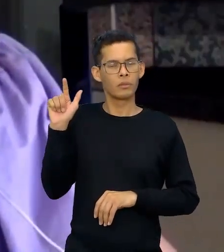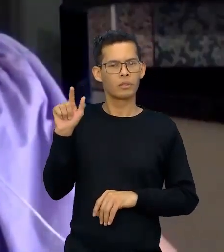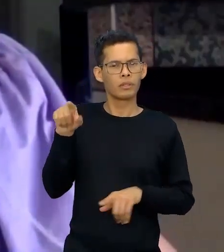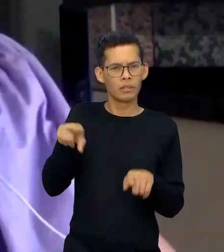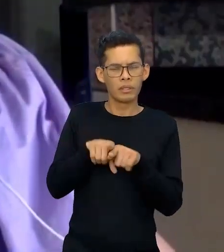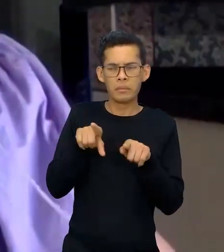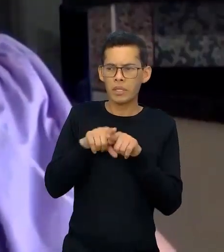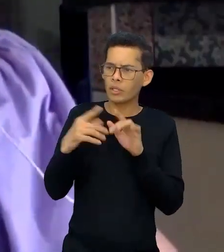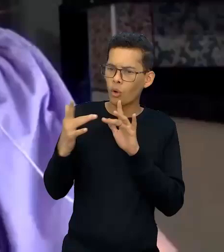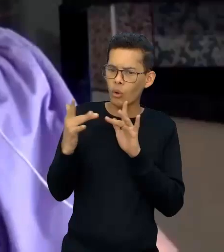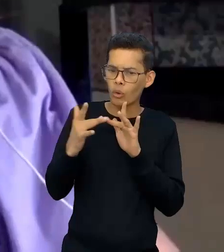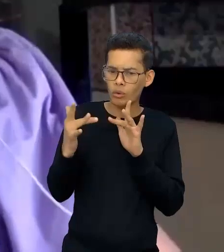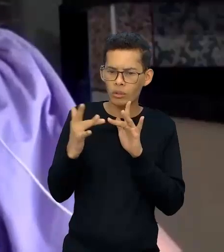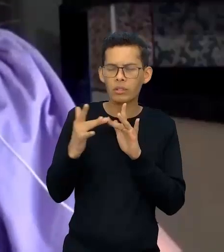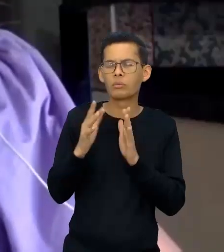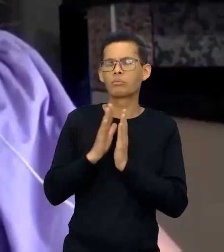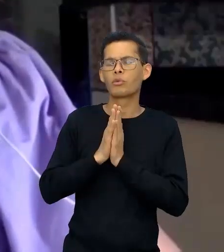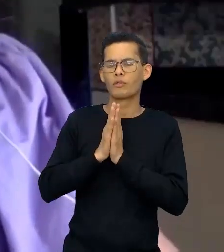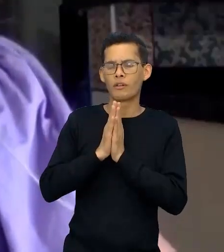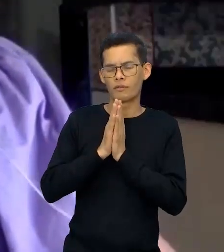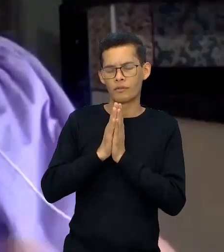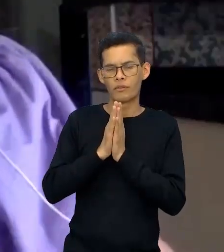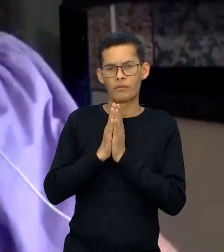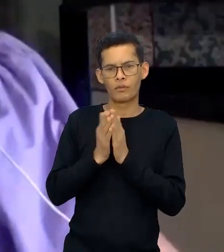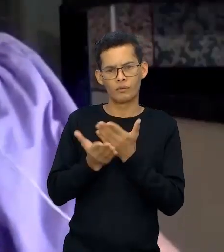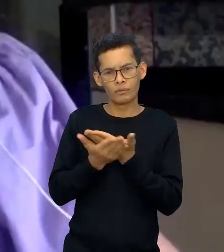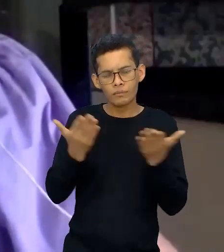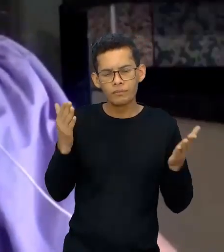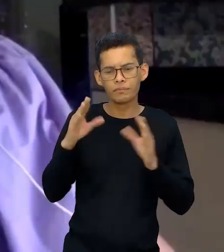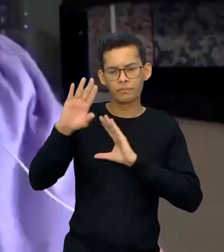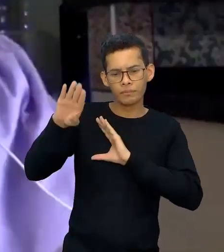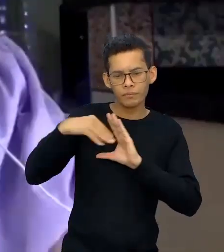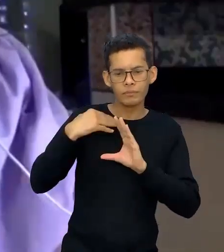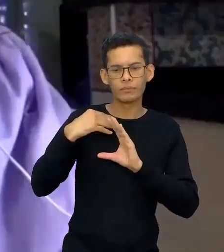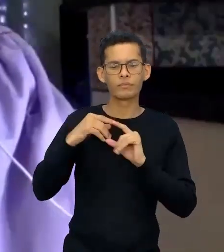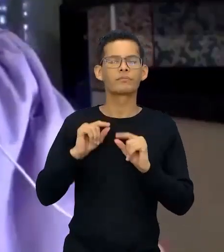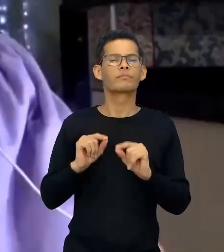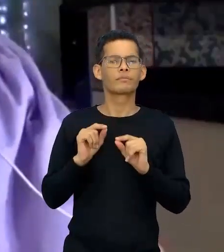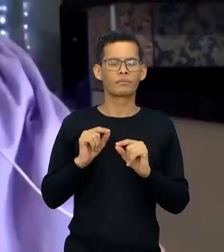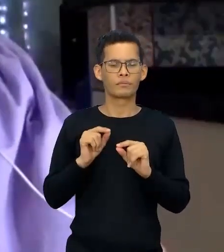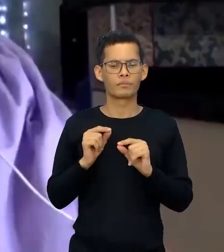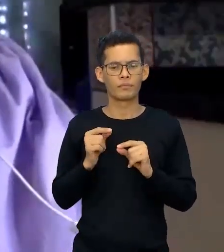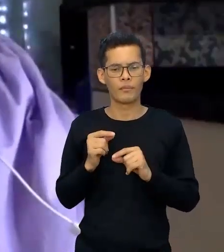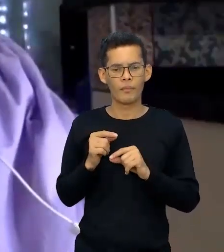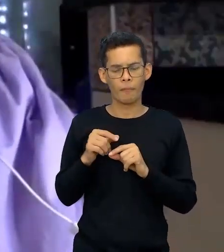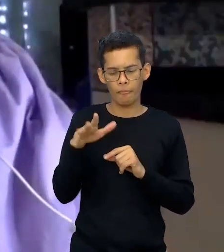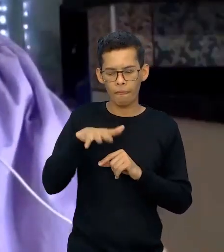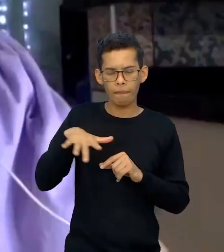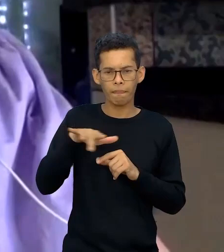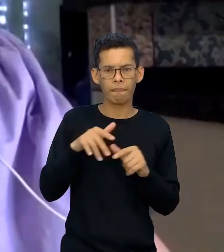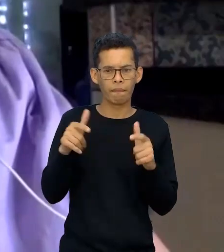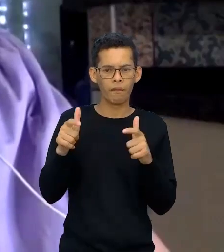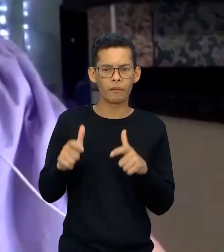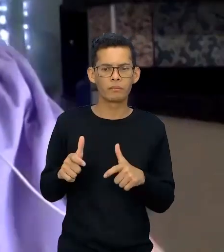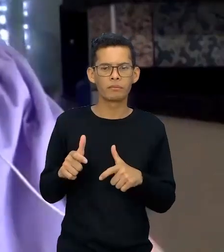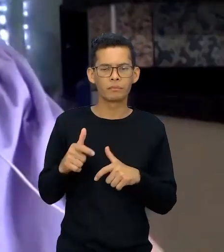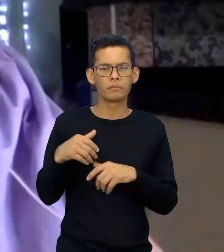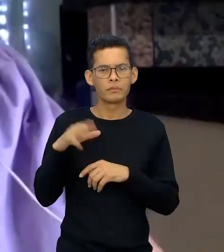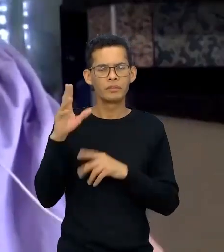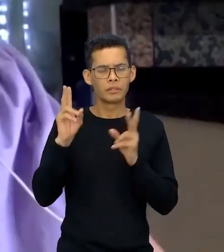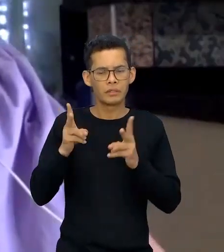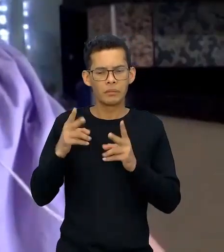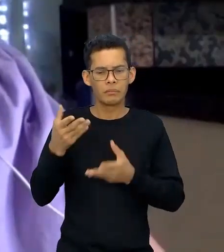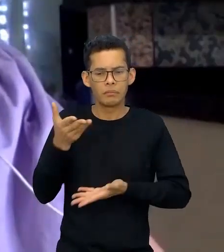em contato. Então, por favor, deixem, né, esse espaço cada vez mais com a